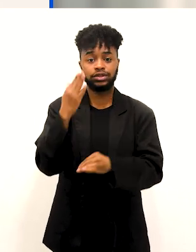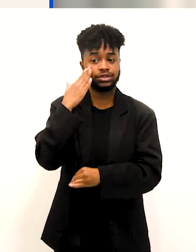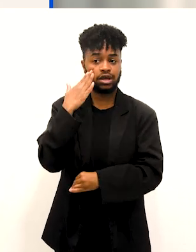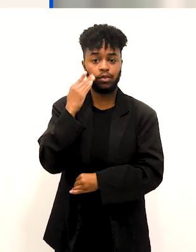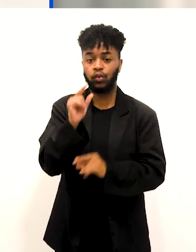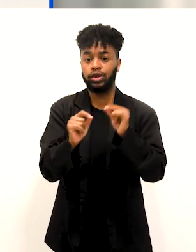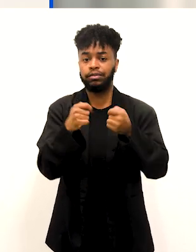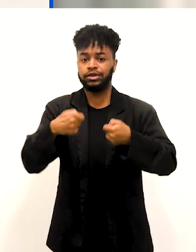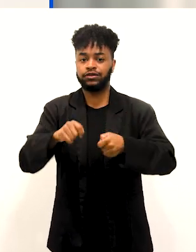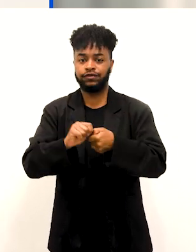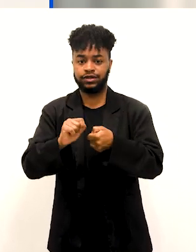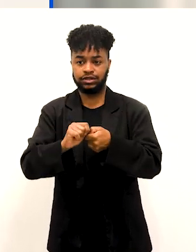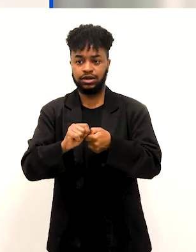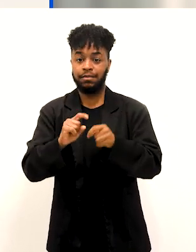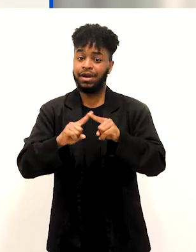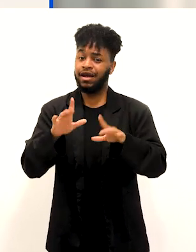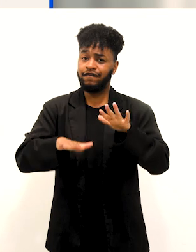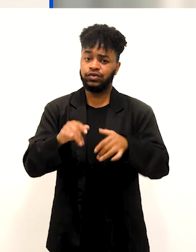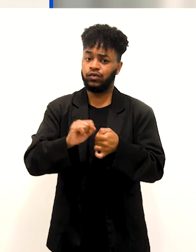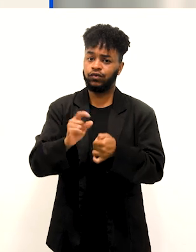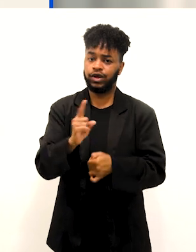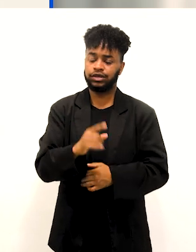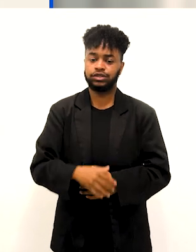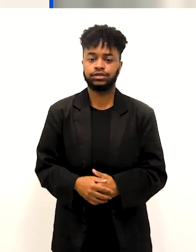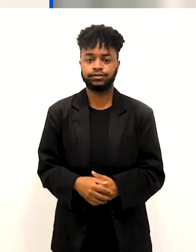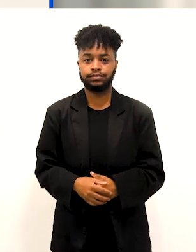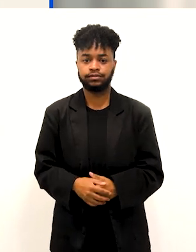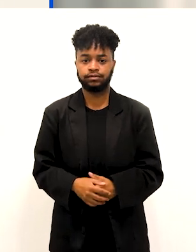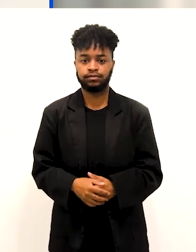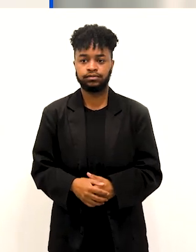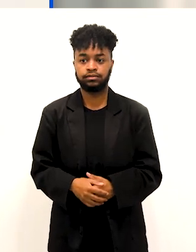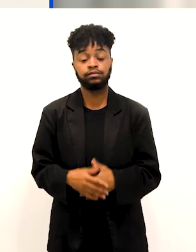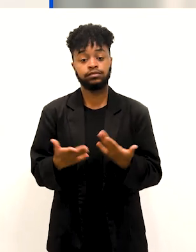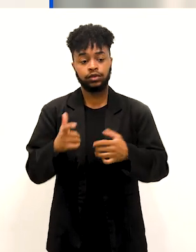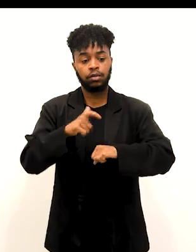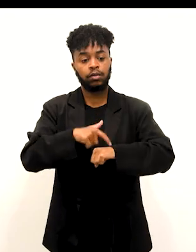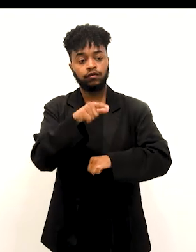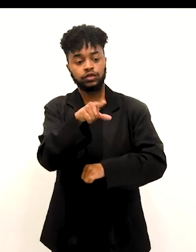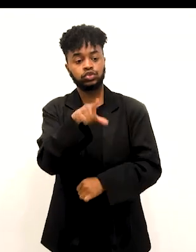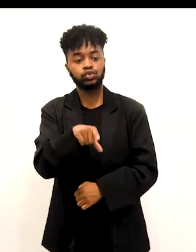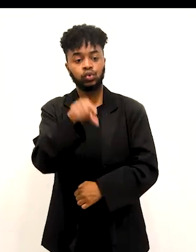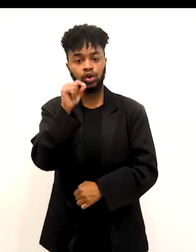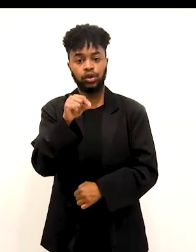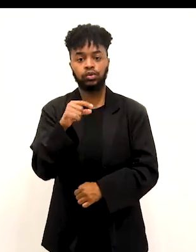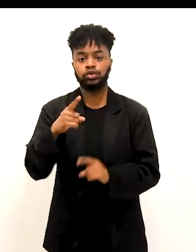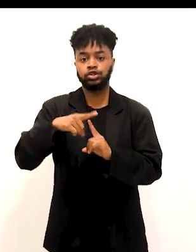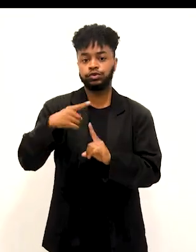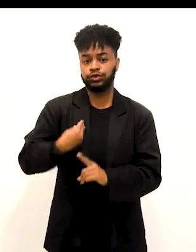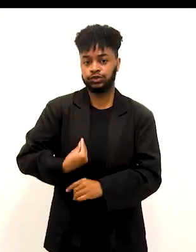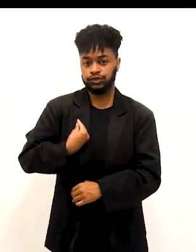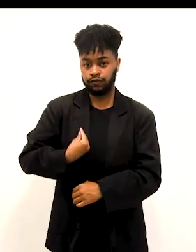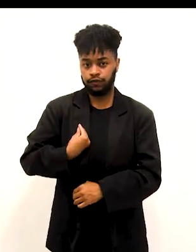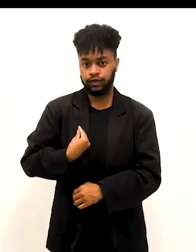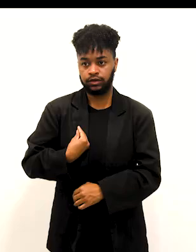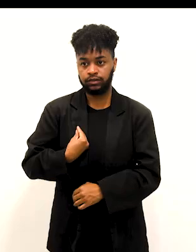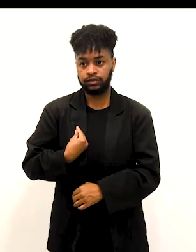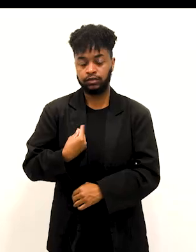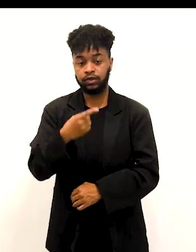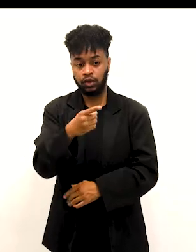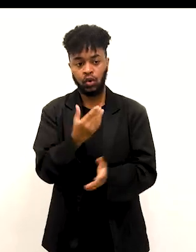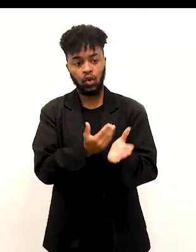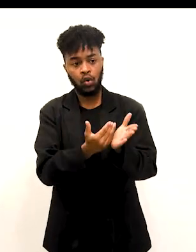mundo sabe, né, o que é necessário fazer para ter saúde. A gente só às vezes não faz. E quando você optou, né, por esse estilo de vida,